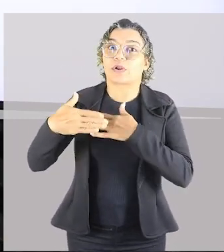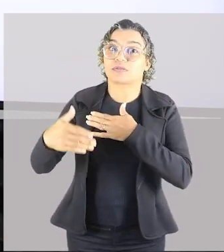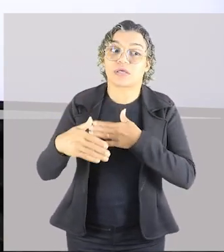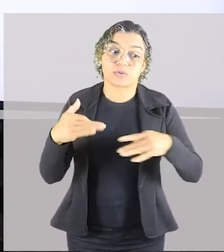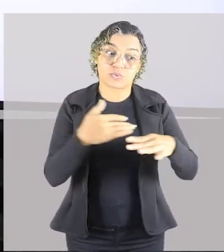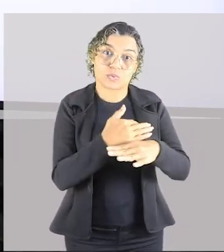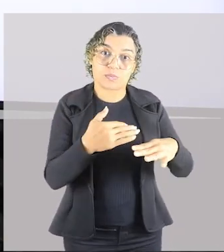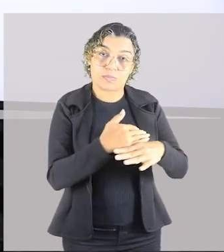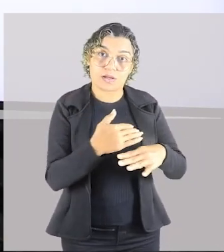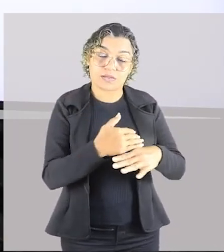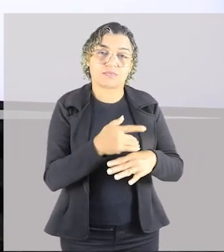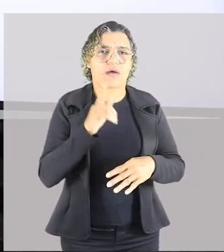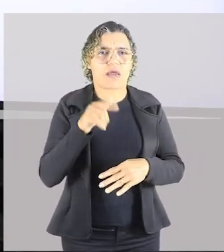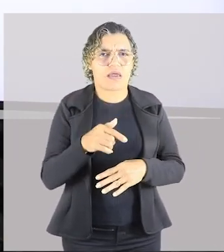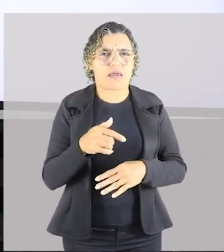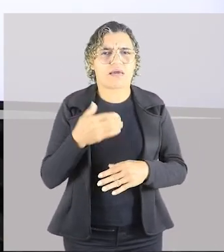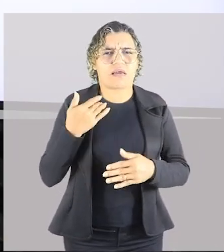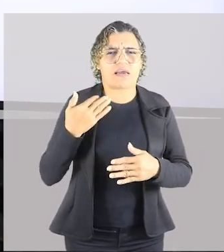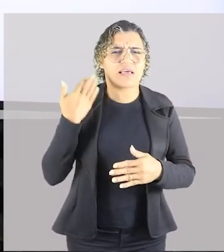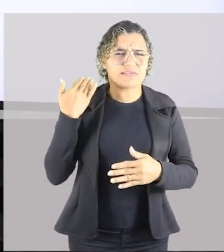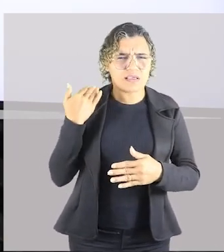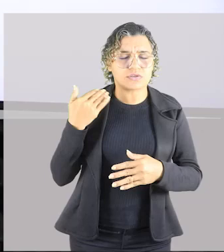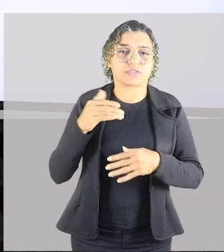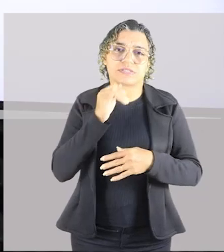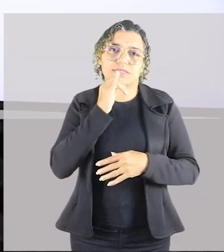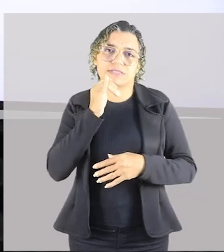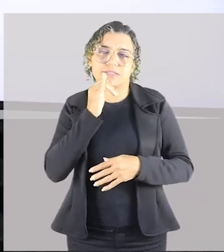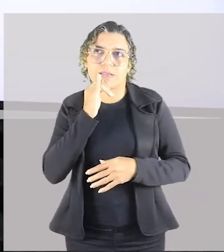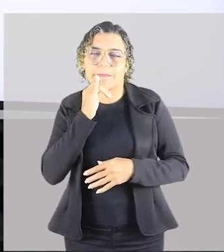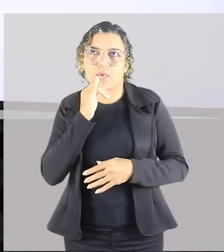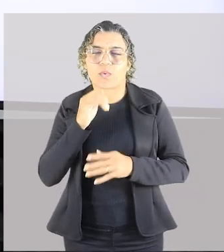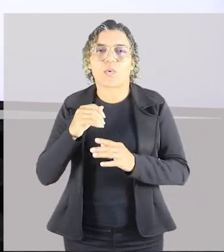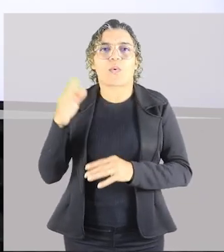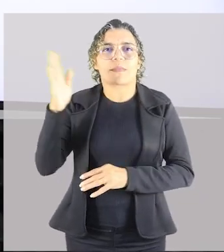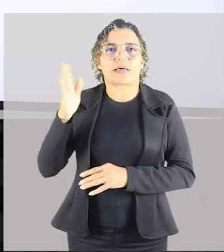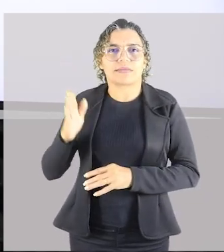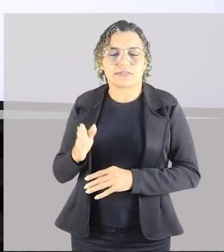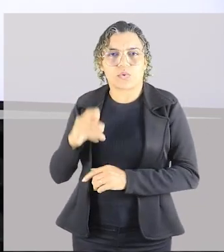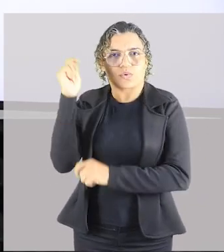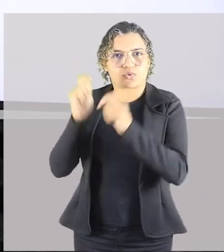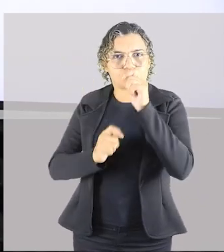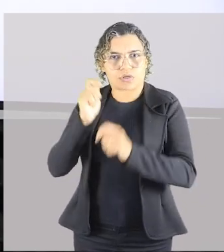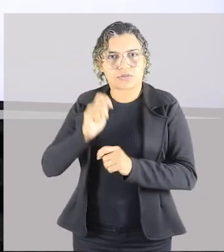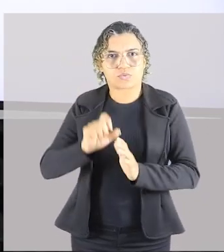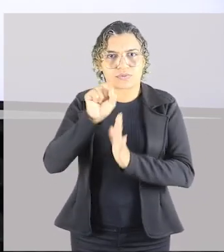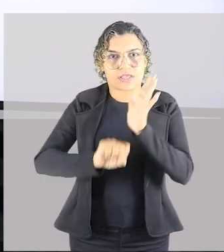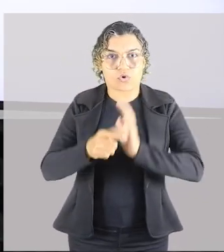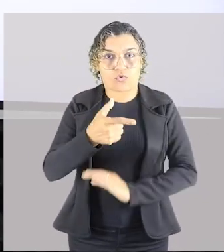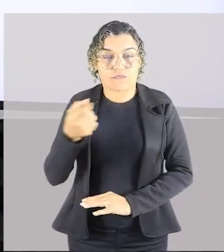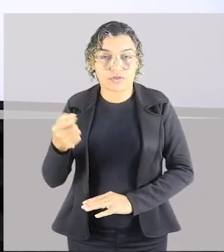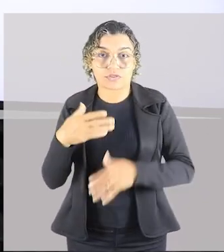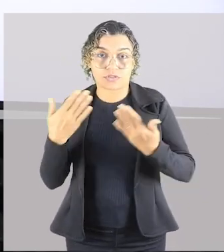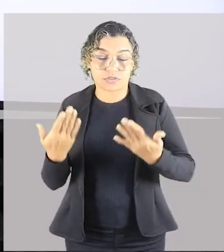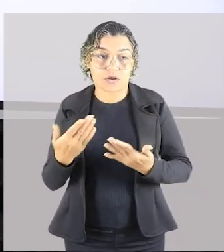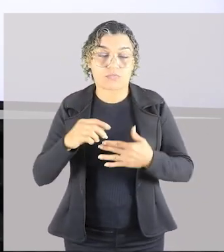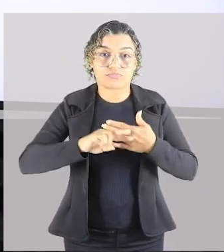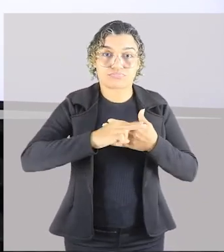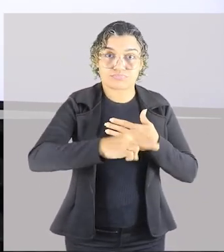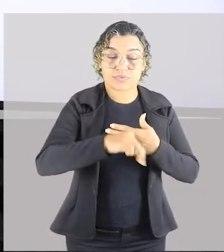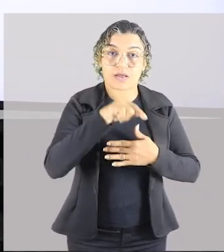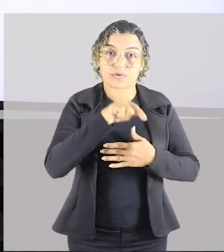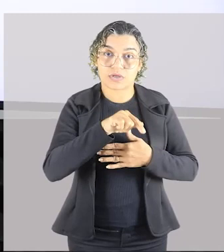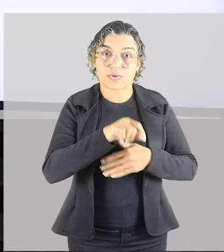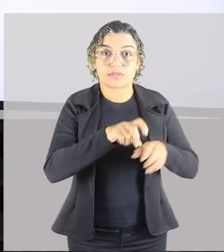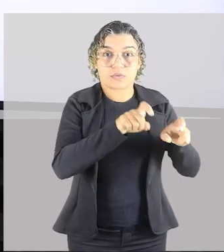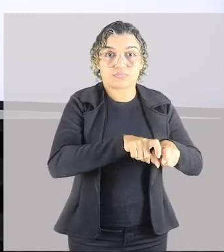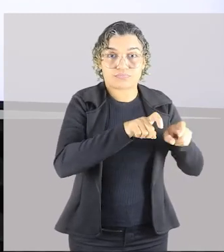urbano ele é recente. Ora, se o Brasil se industrializou só no século XX e esse processo é uma consequência, a nossa urbanização vai ocorrer também